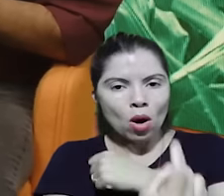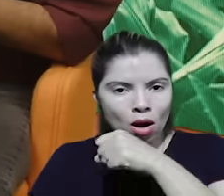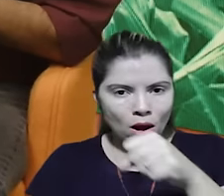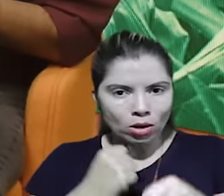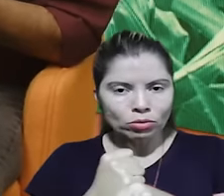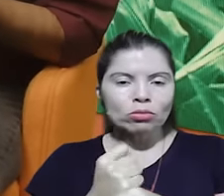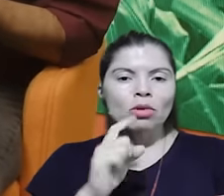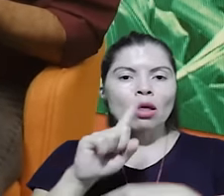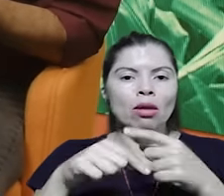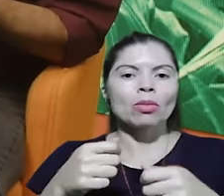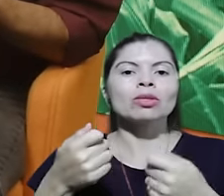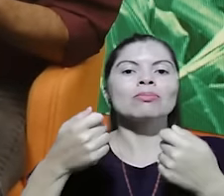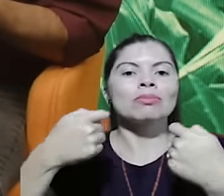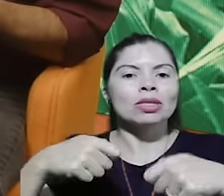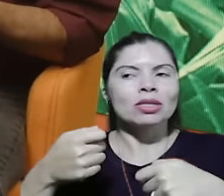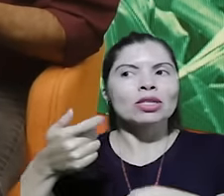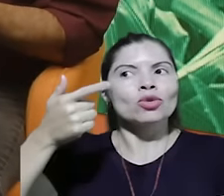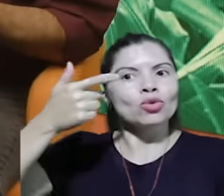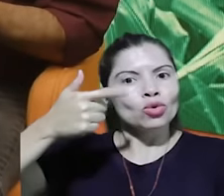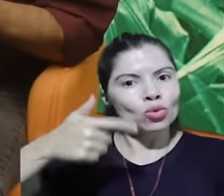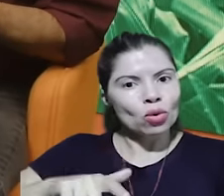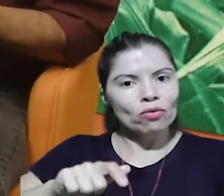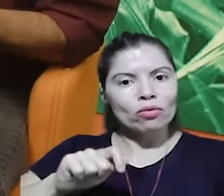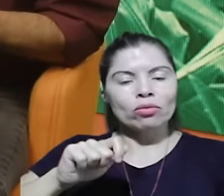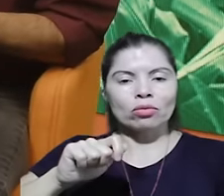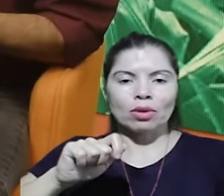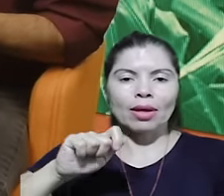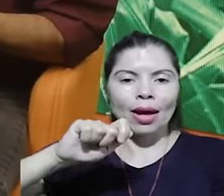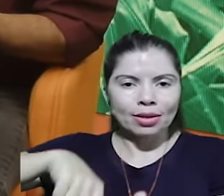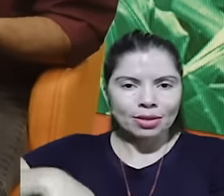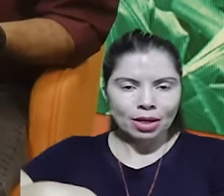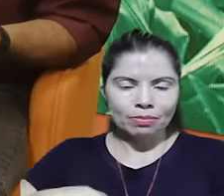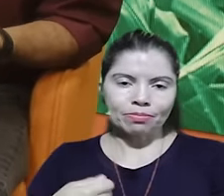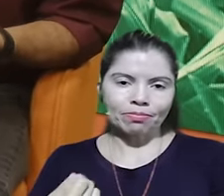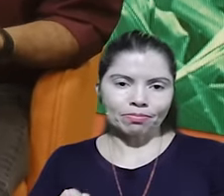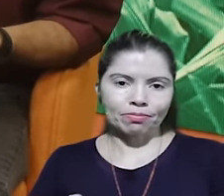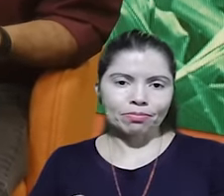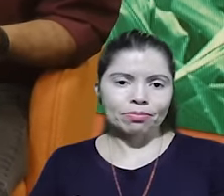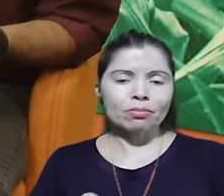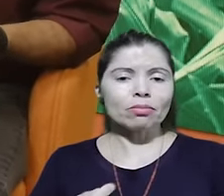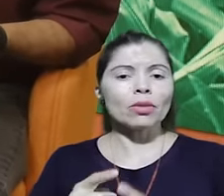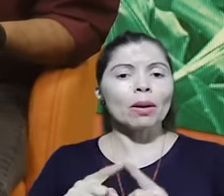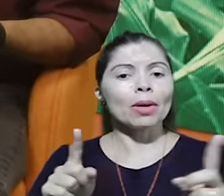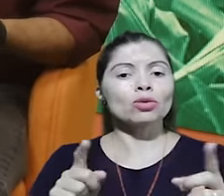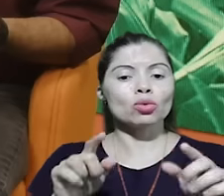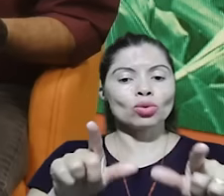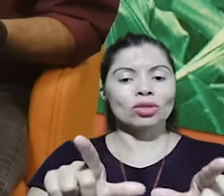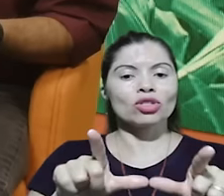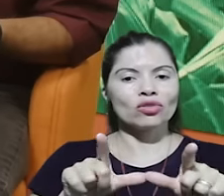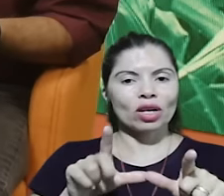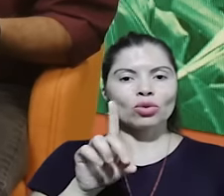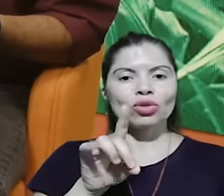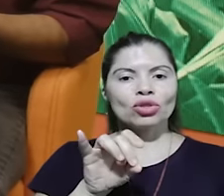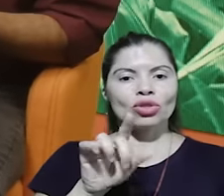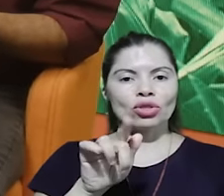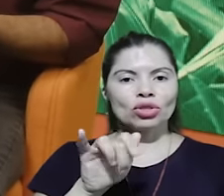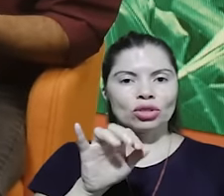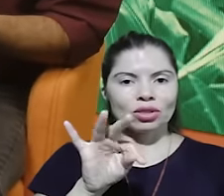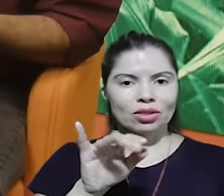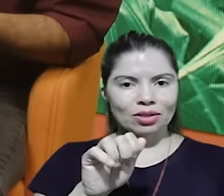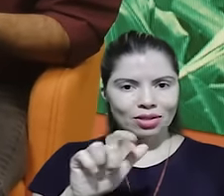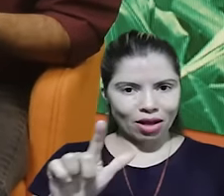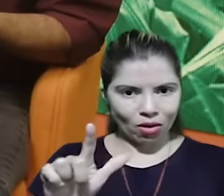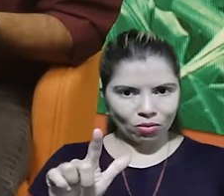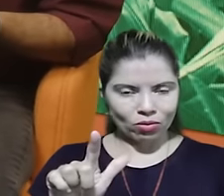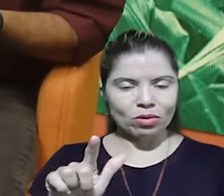facial claro que se você compra ele um um pouco antes com o próprio certificado digital você consegue direcionar a aquisição sem que você tenha